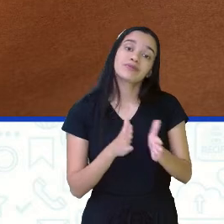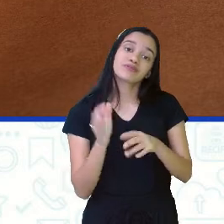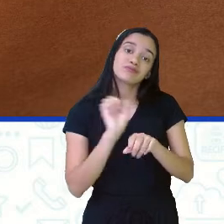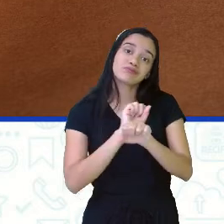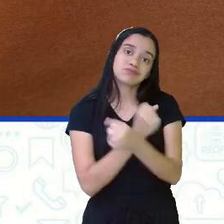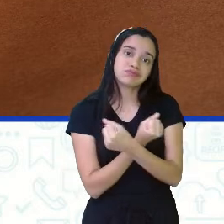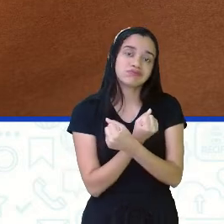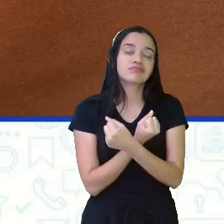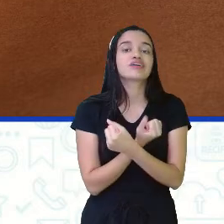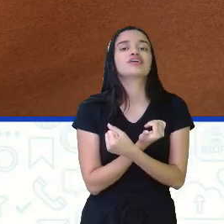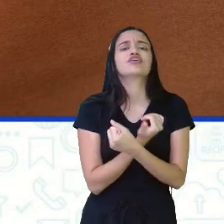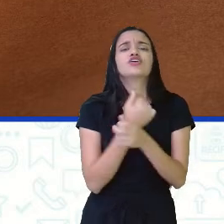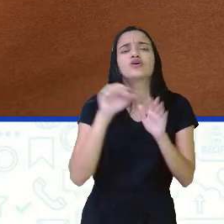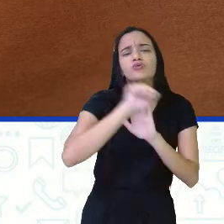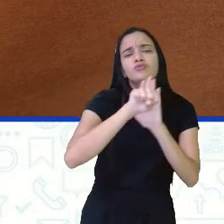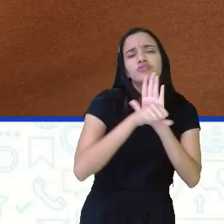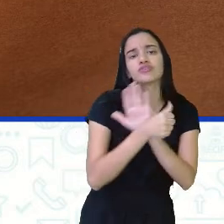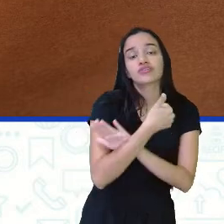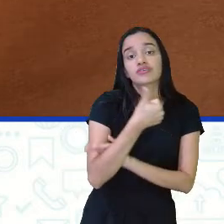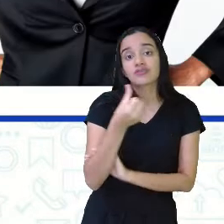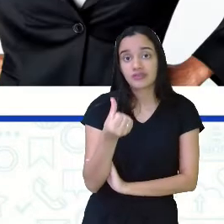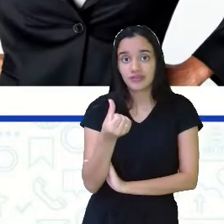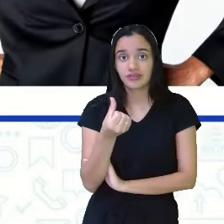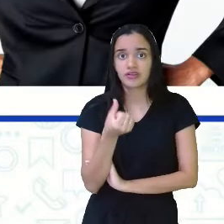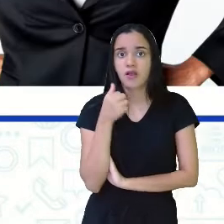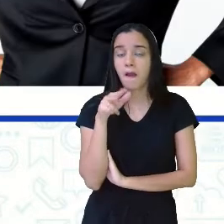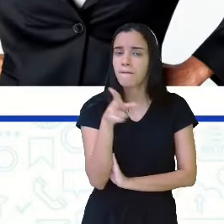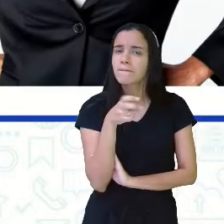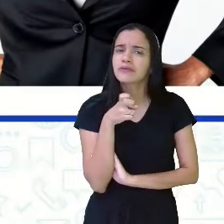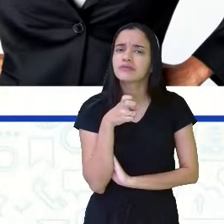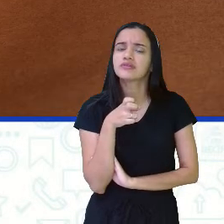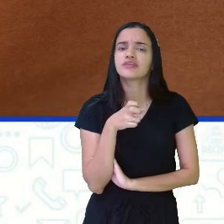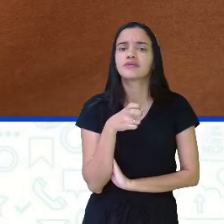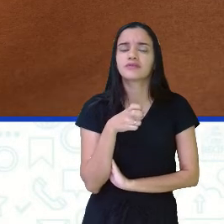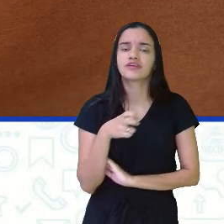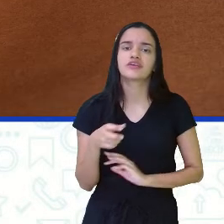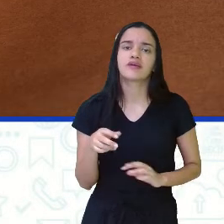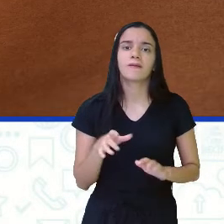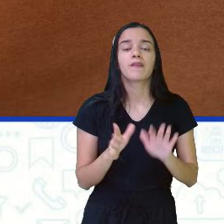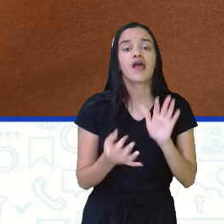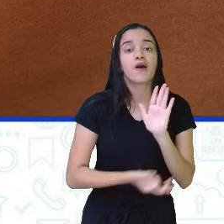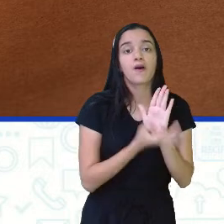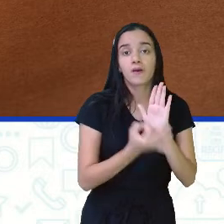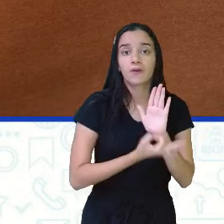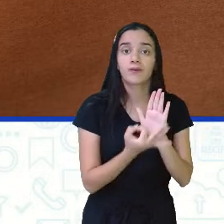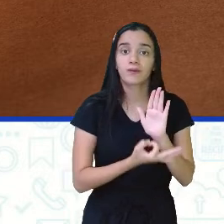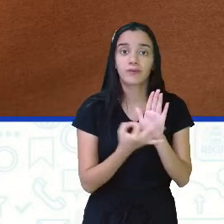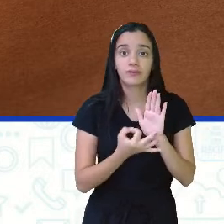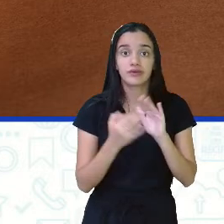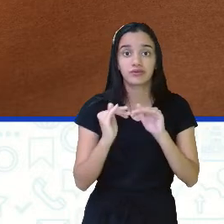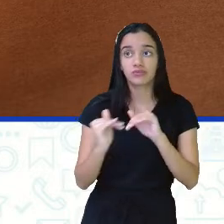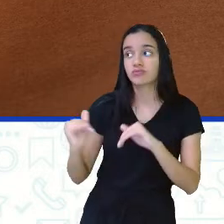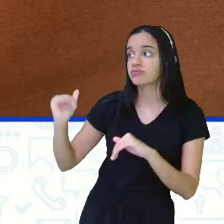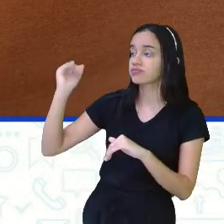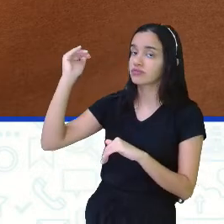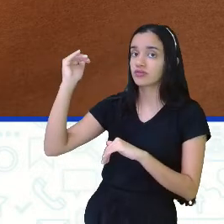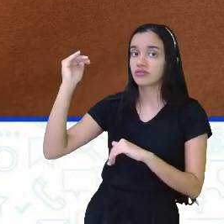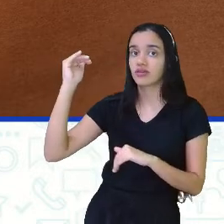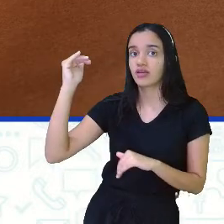escravista, com o início do século XVI. Observem que, contrapondo ao argumento de autoridade,